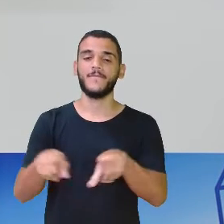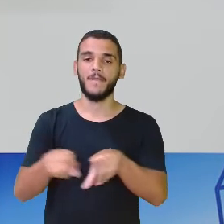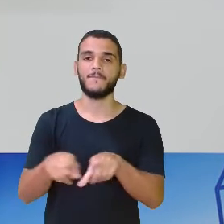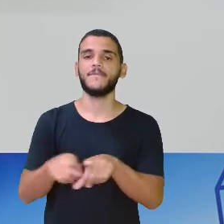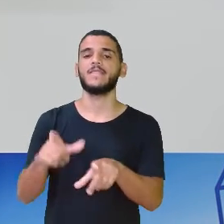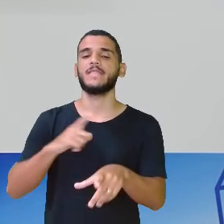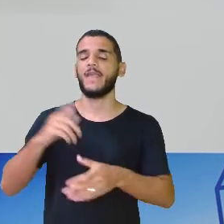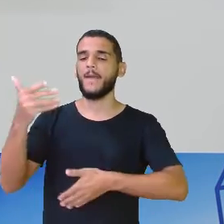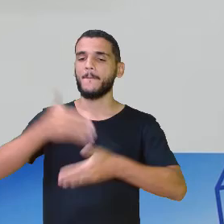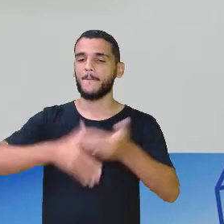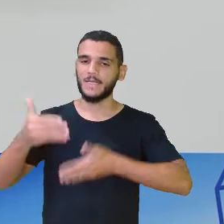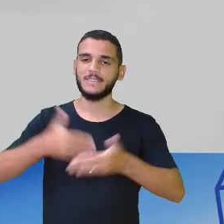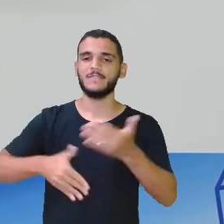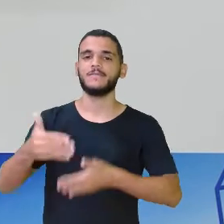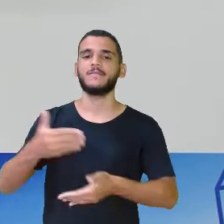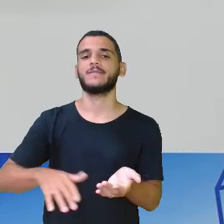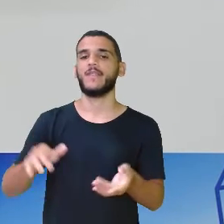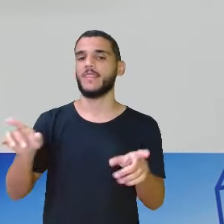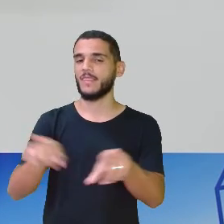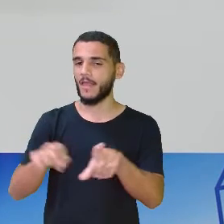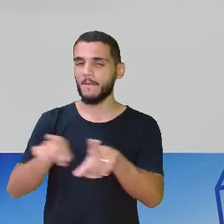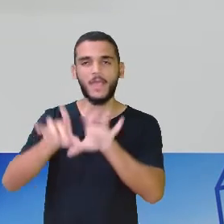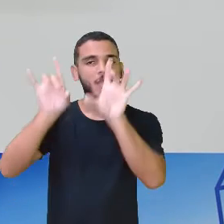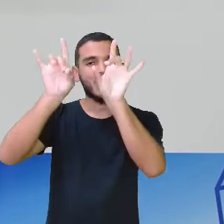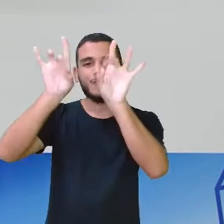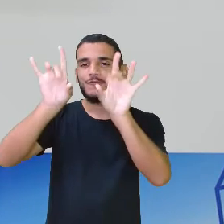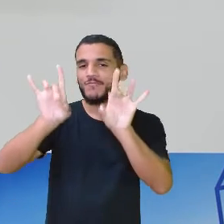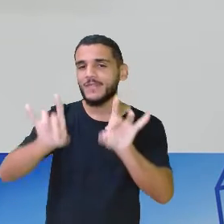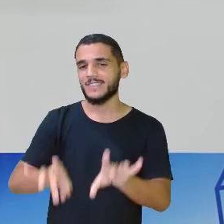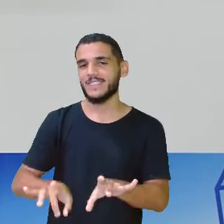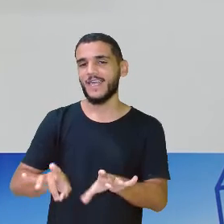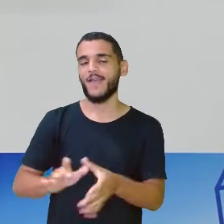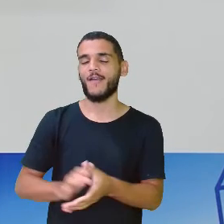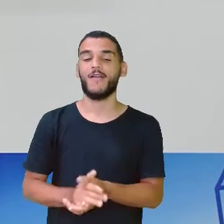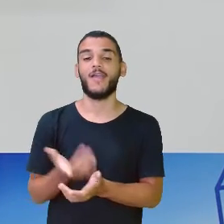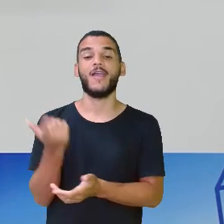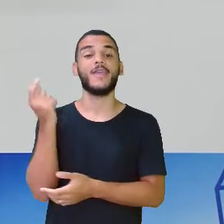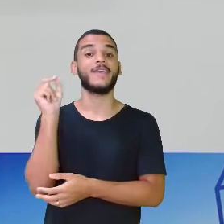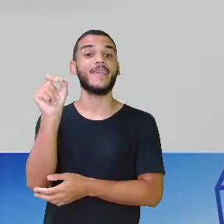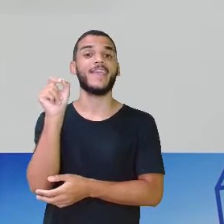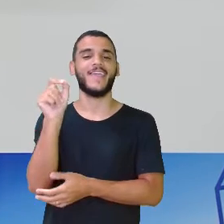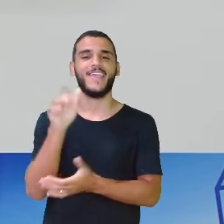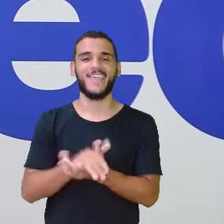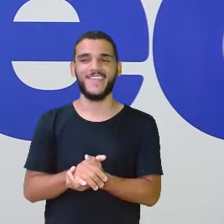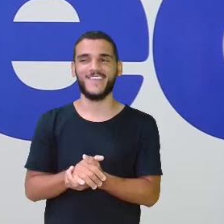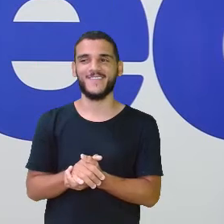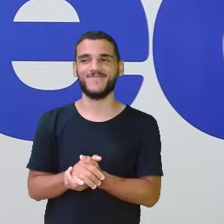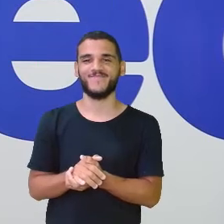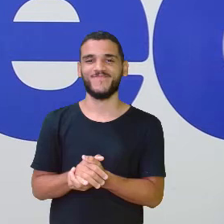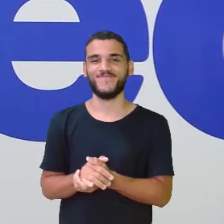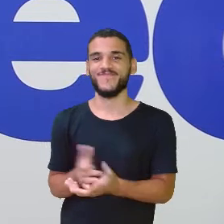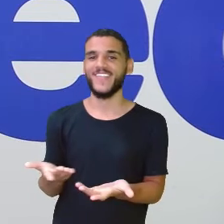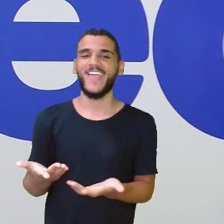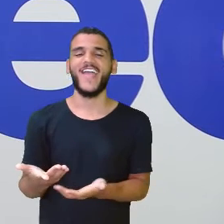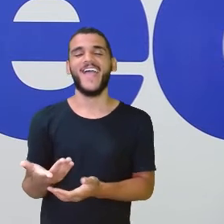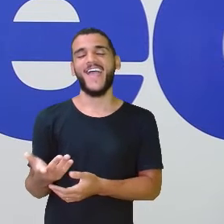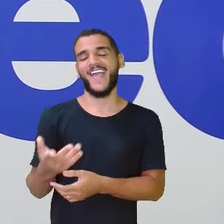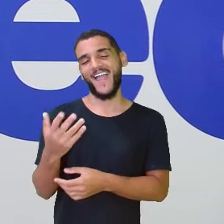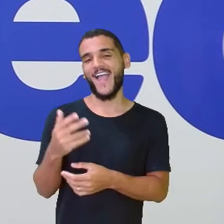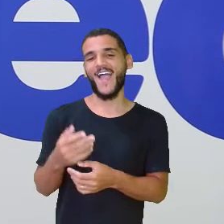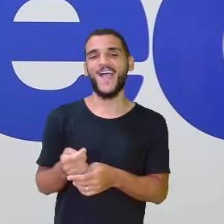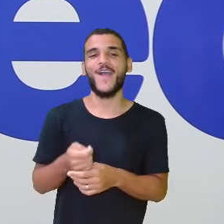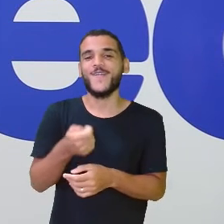uma participação muito ilustre, especial, ela aqui, a xará da nossa